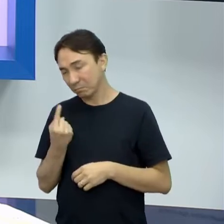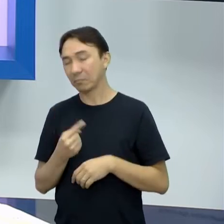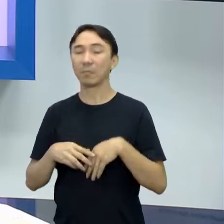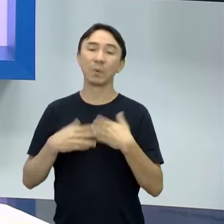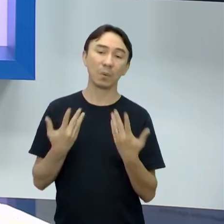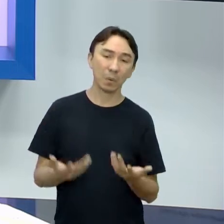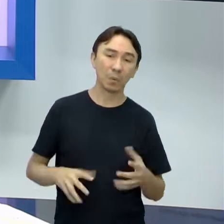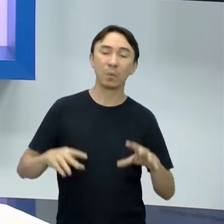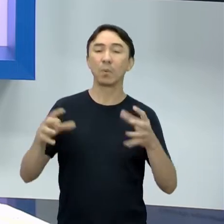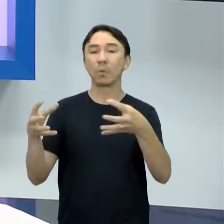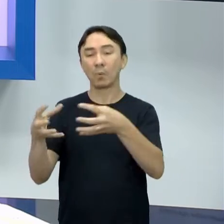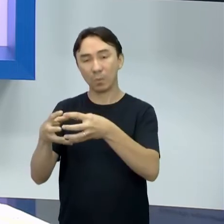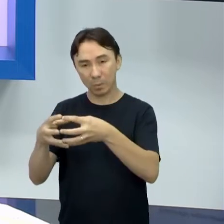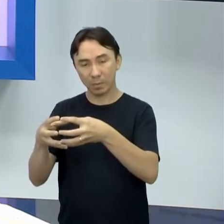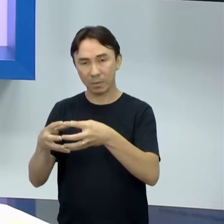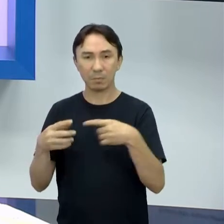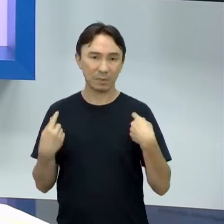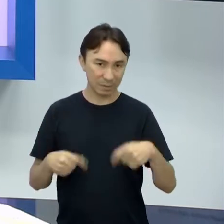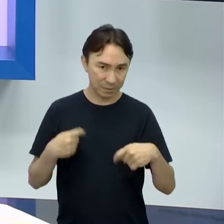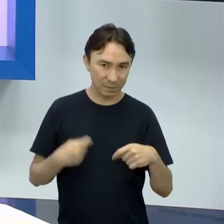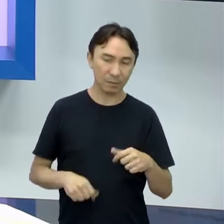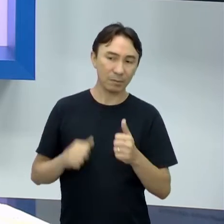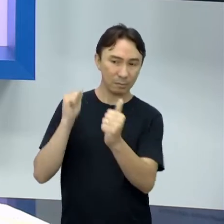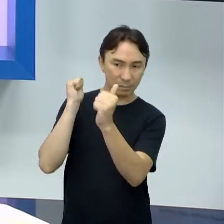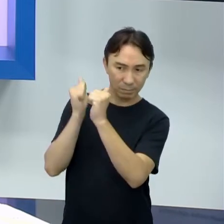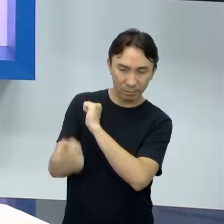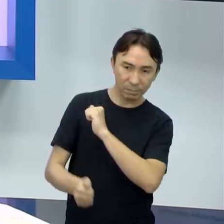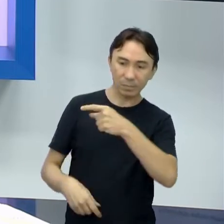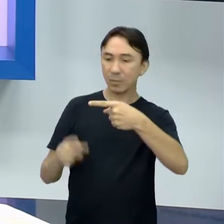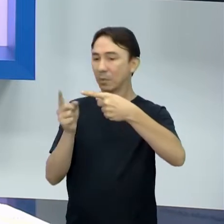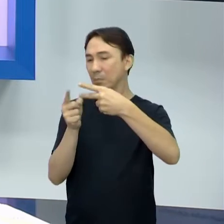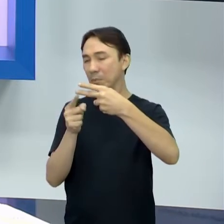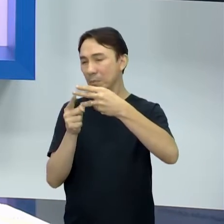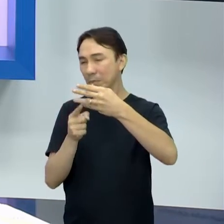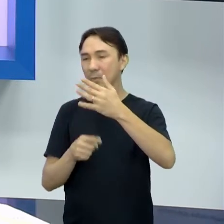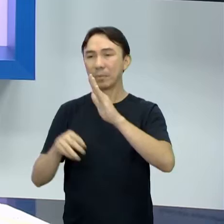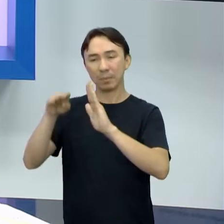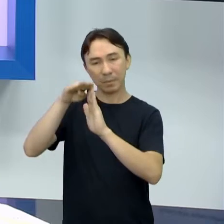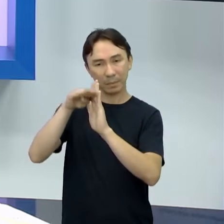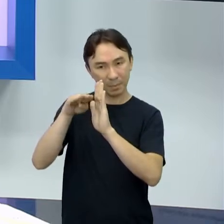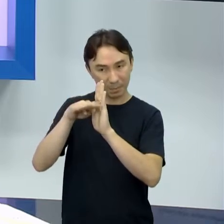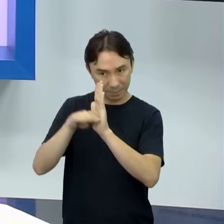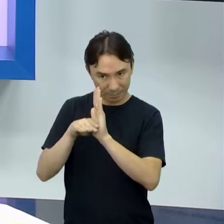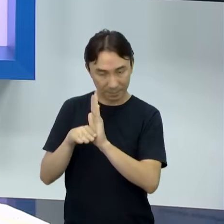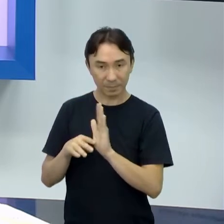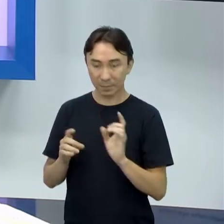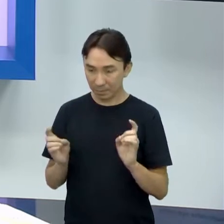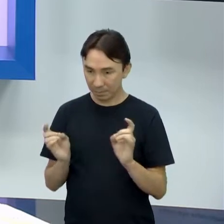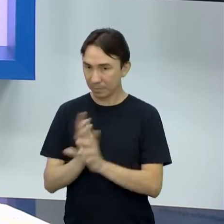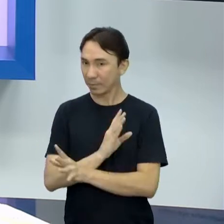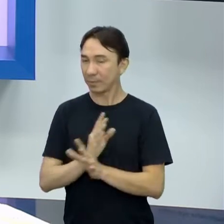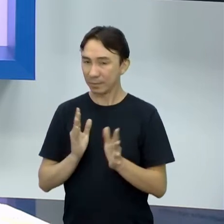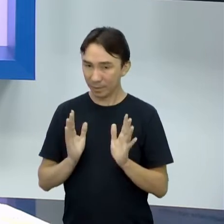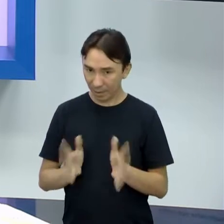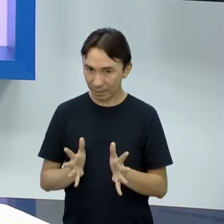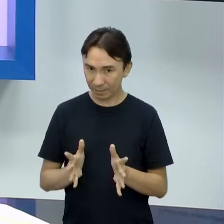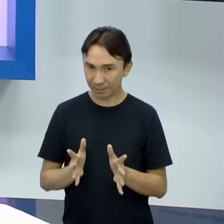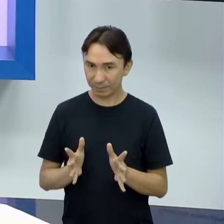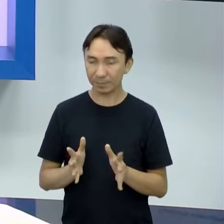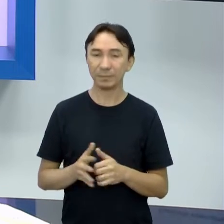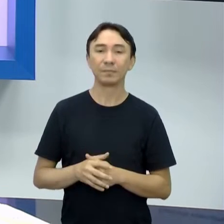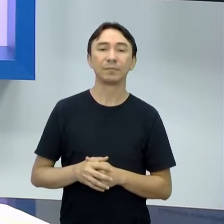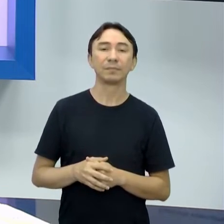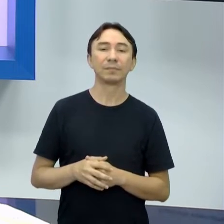Vocês precisam ter uma lista com essas modalidades. Segunda fase aí, para a gente seguir